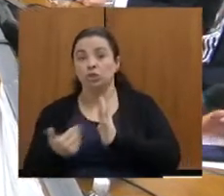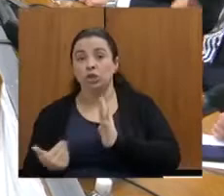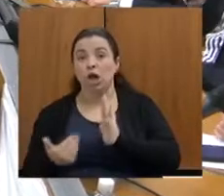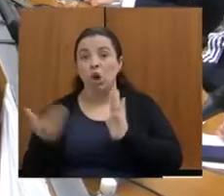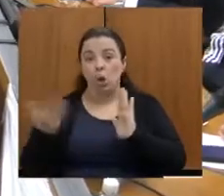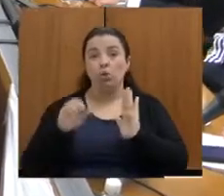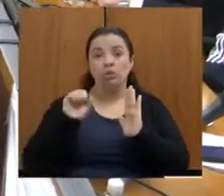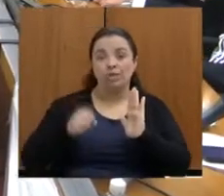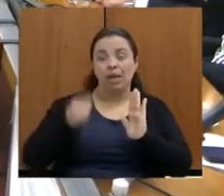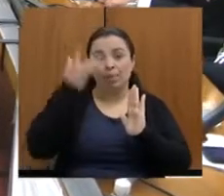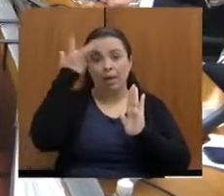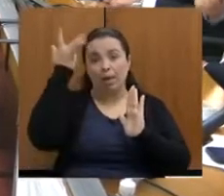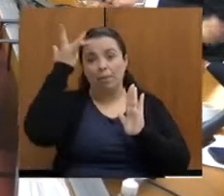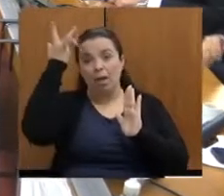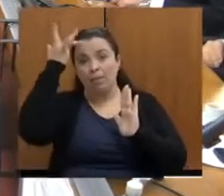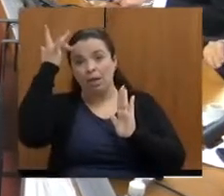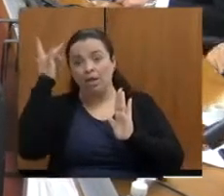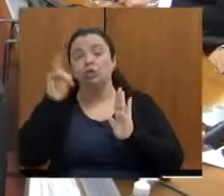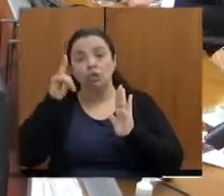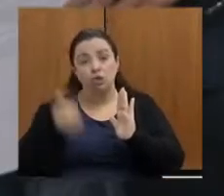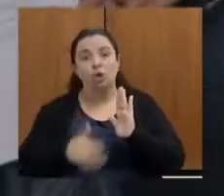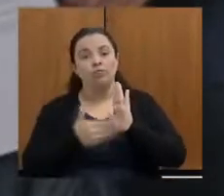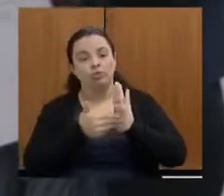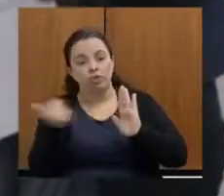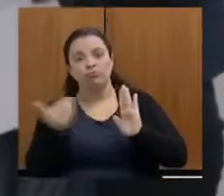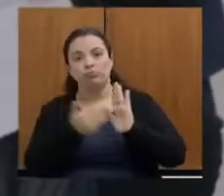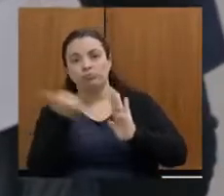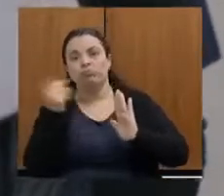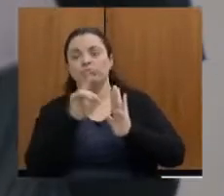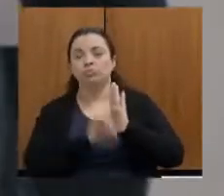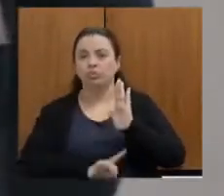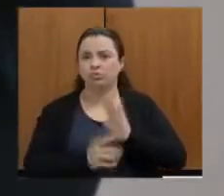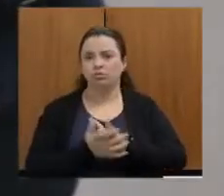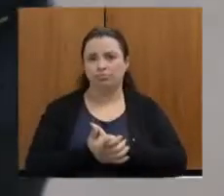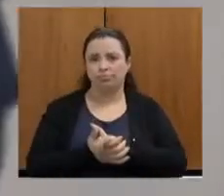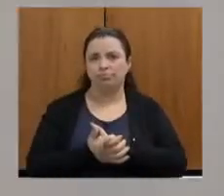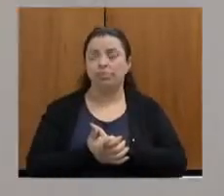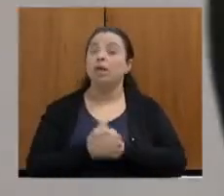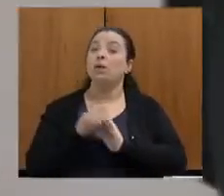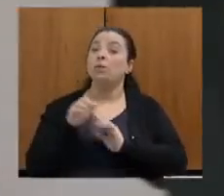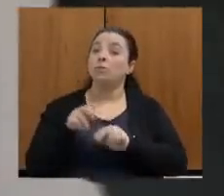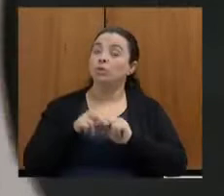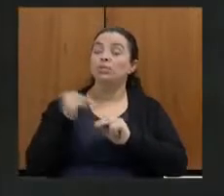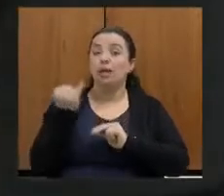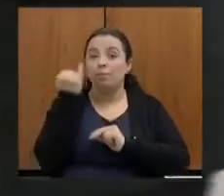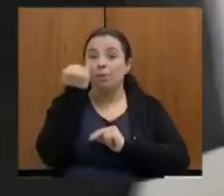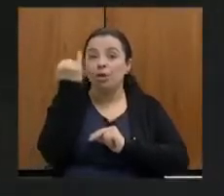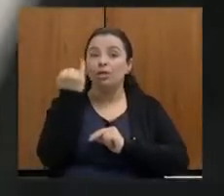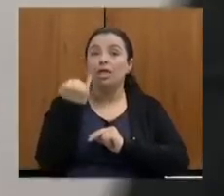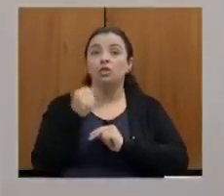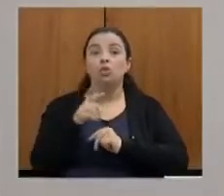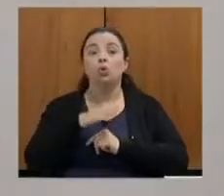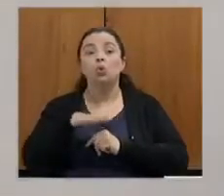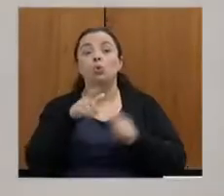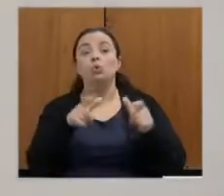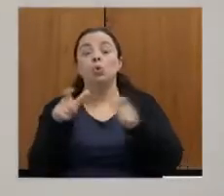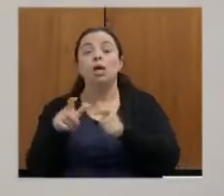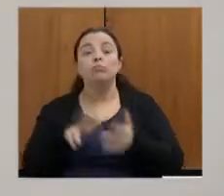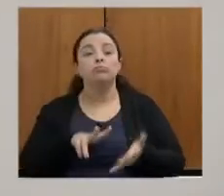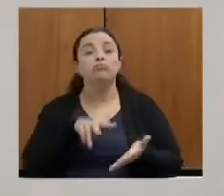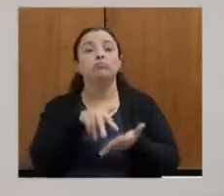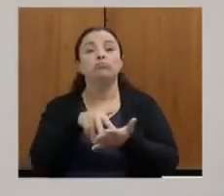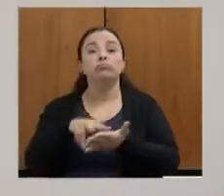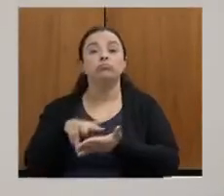essa é a realidade das pessoas por isso que também é importante ir aos territórios sem o tapete